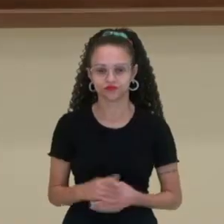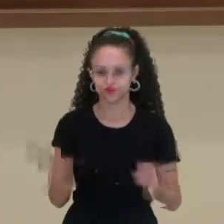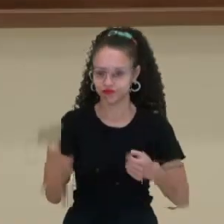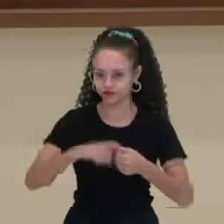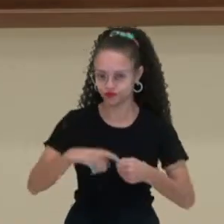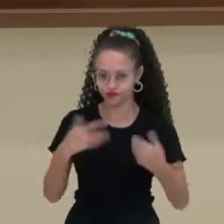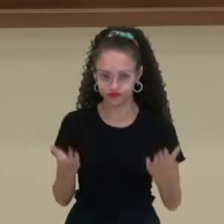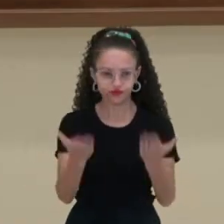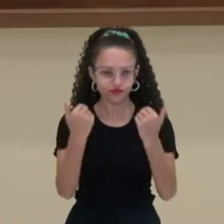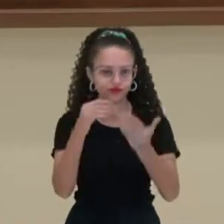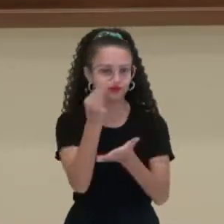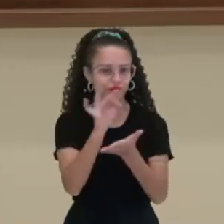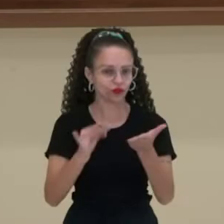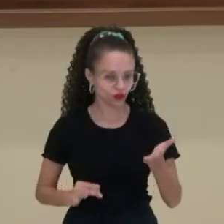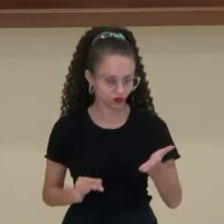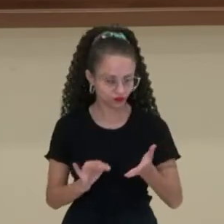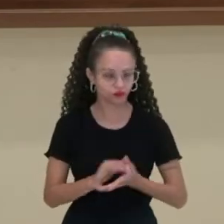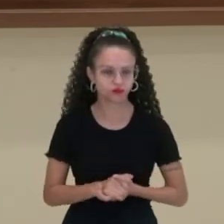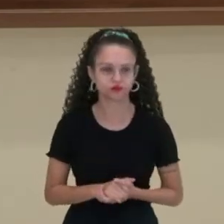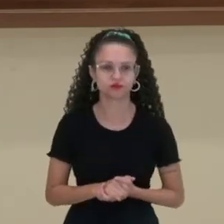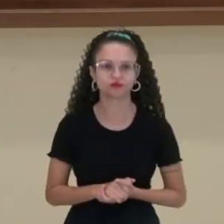Voltei. Bora lá corrigir essa conosco?